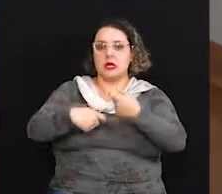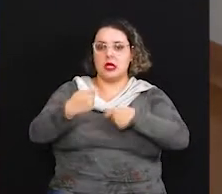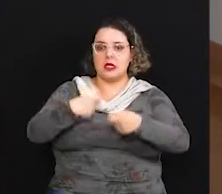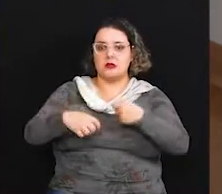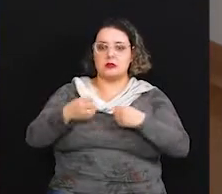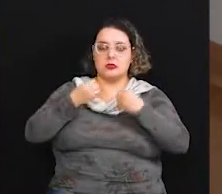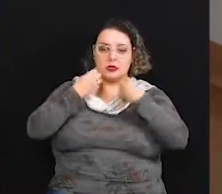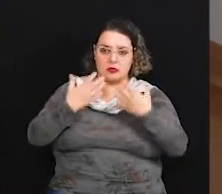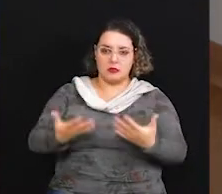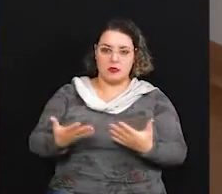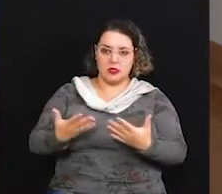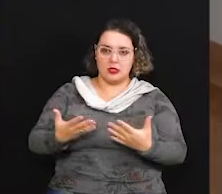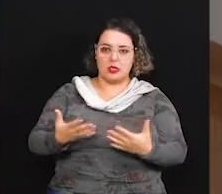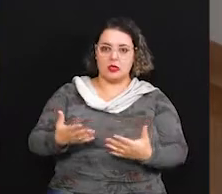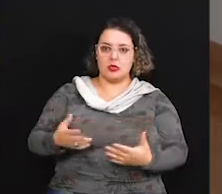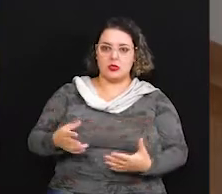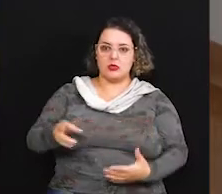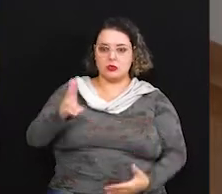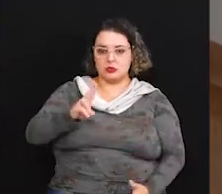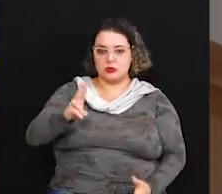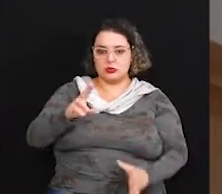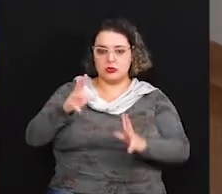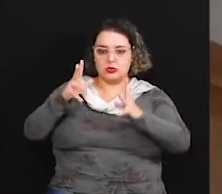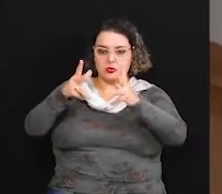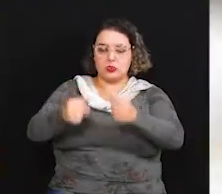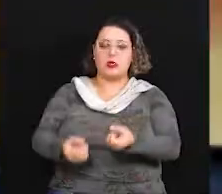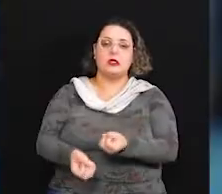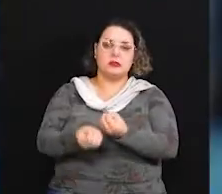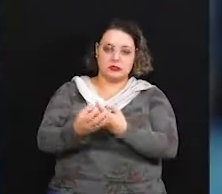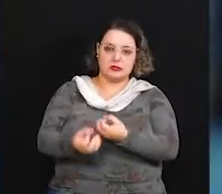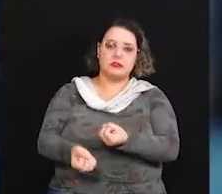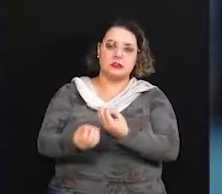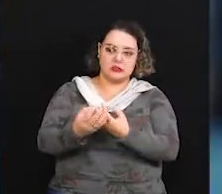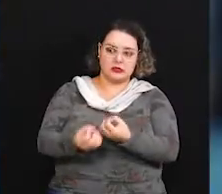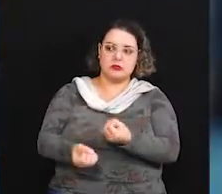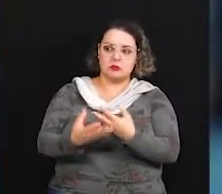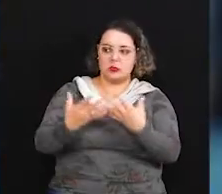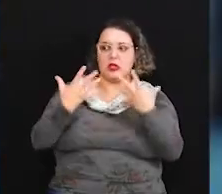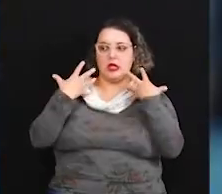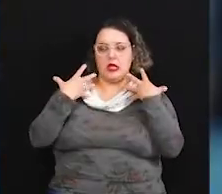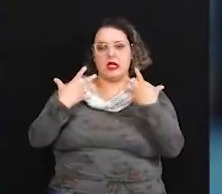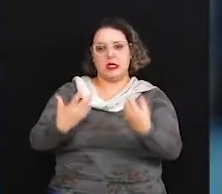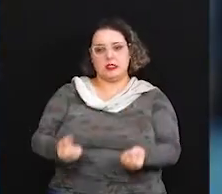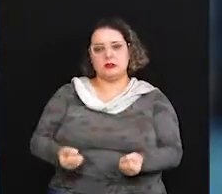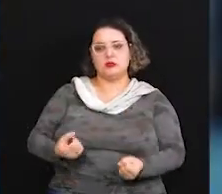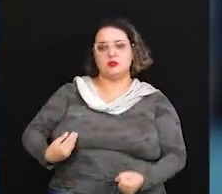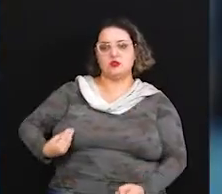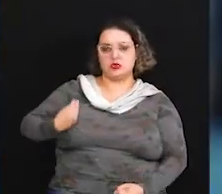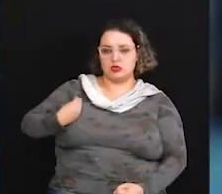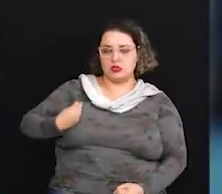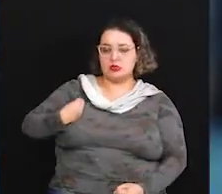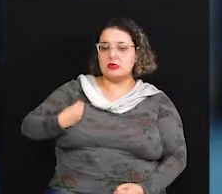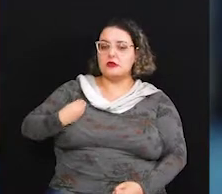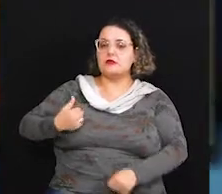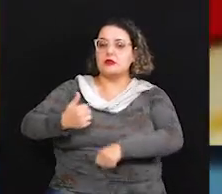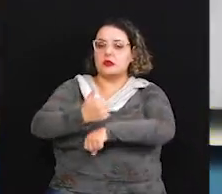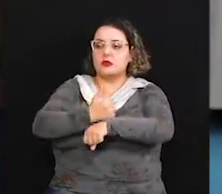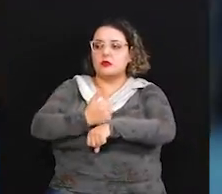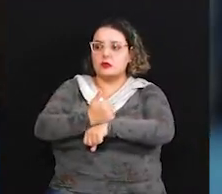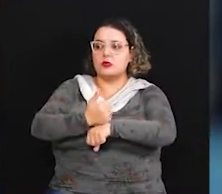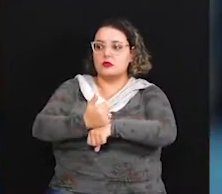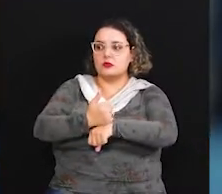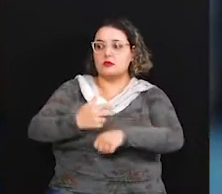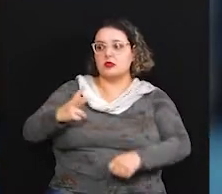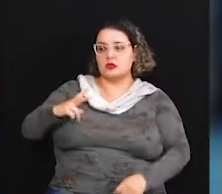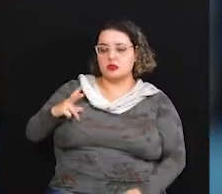administrar bem, né? E usando todas as informações que nós recebemos na vida profissional nossa, tá?